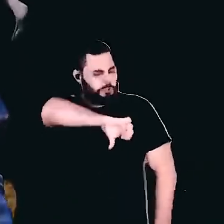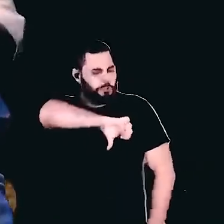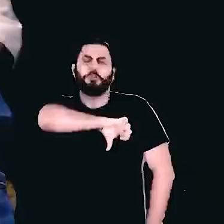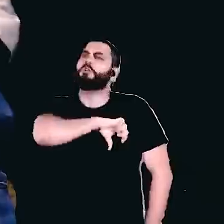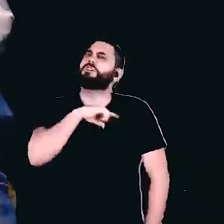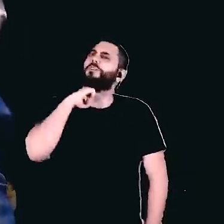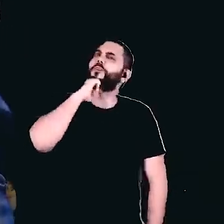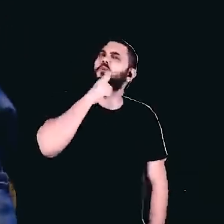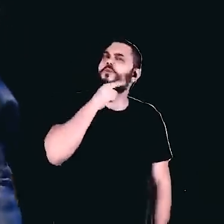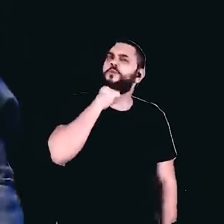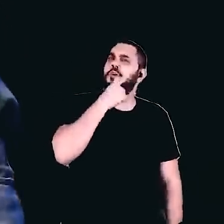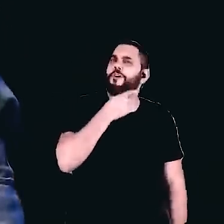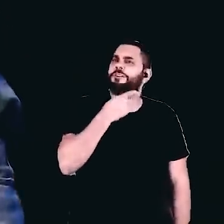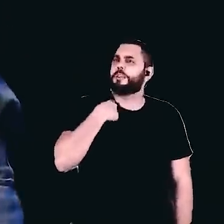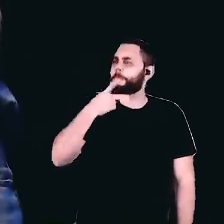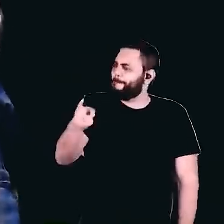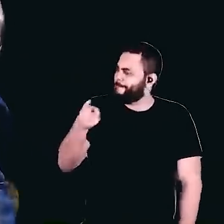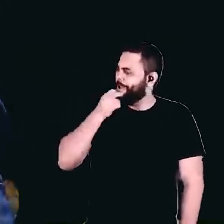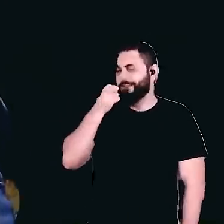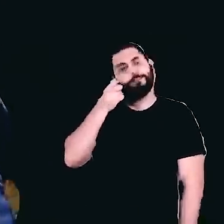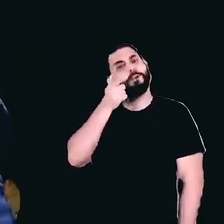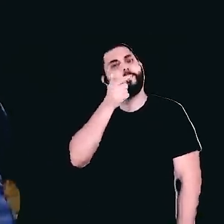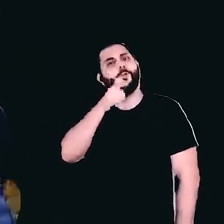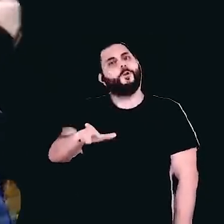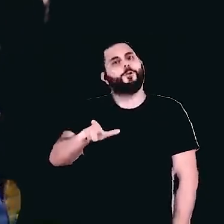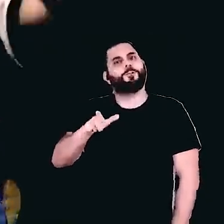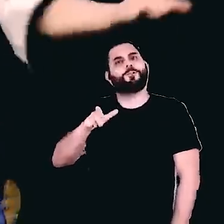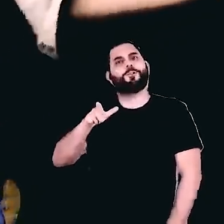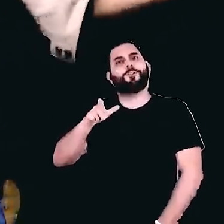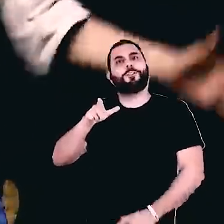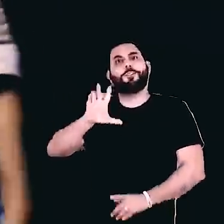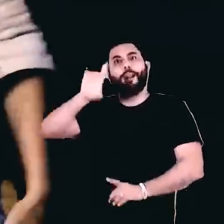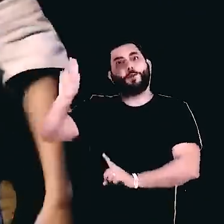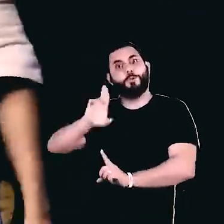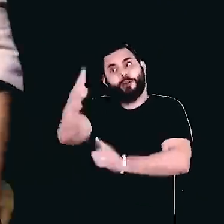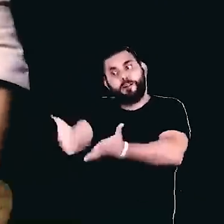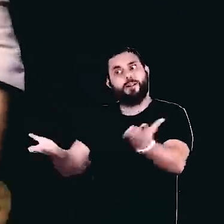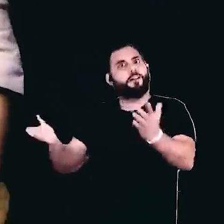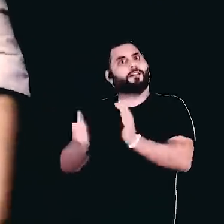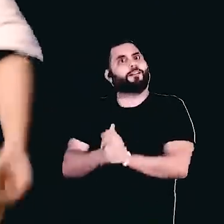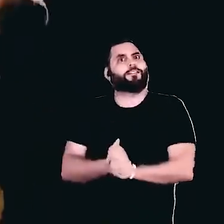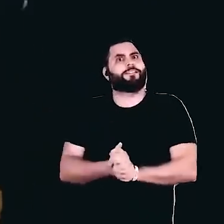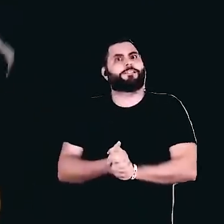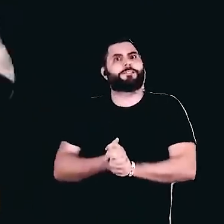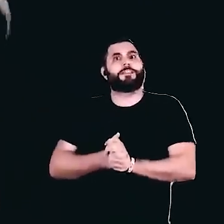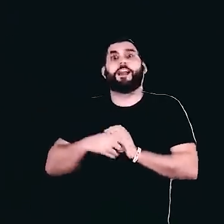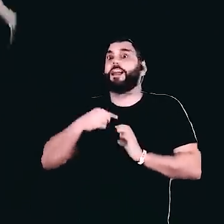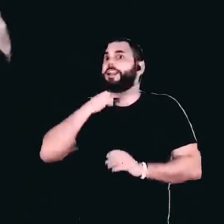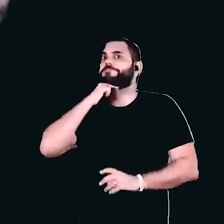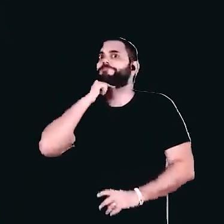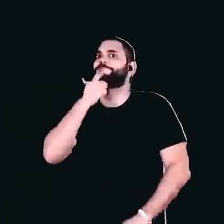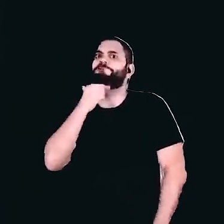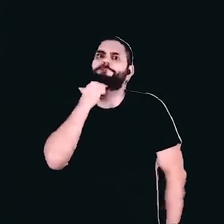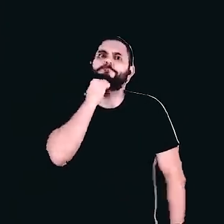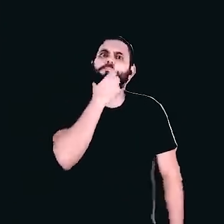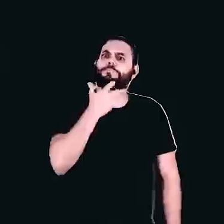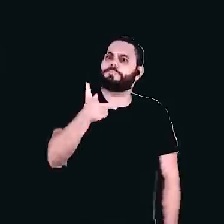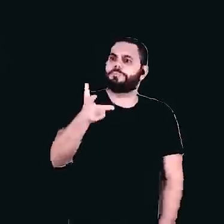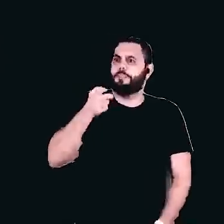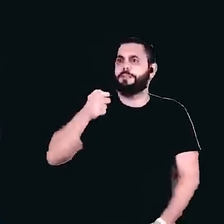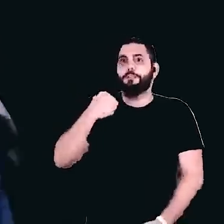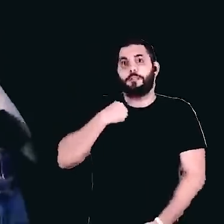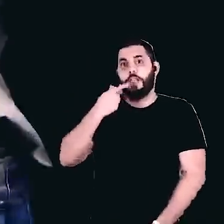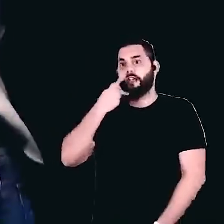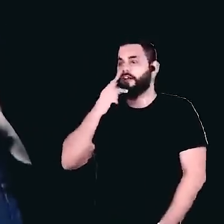incapaz de reconhecer a vida de Deus na vida de outra pessoa. Ela é incapaz de reconhecer com